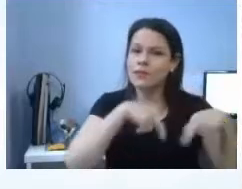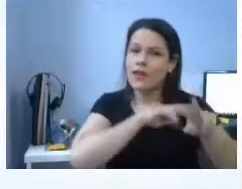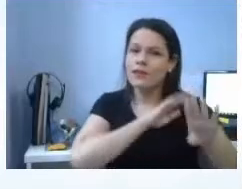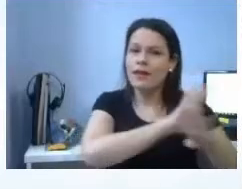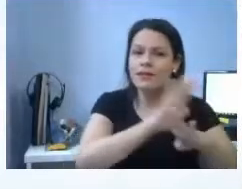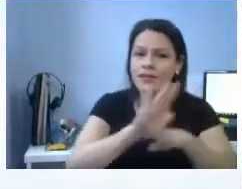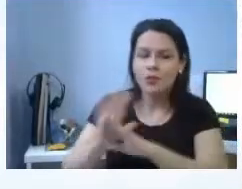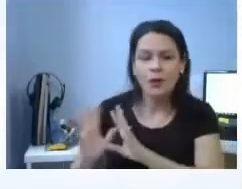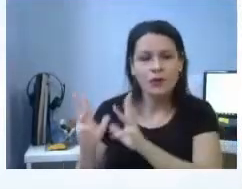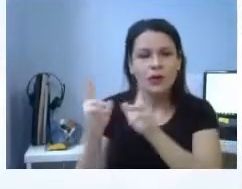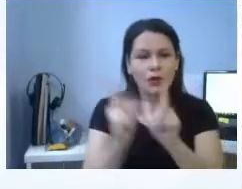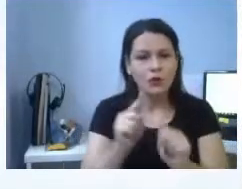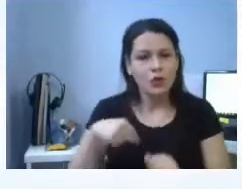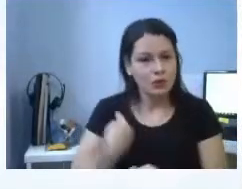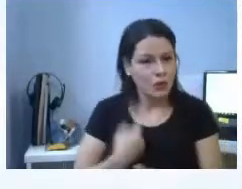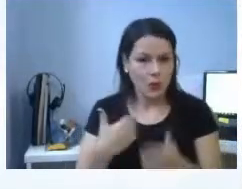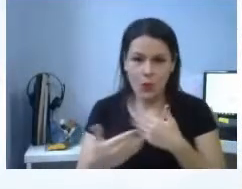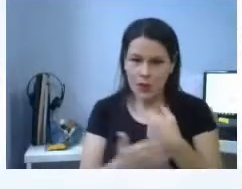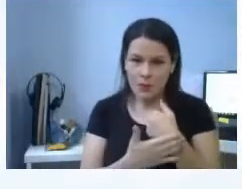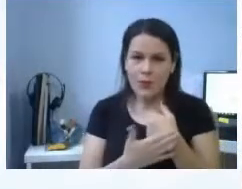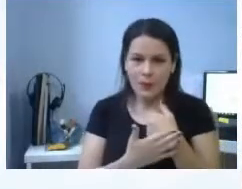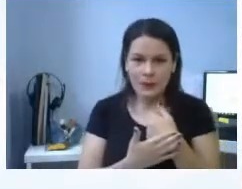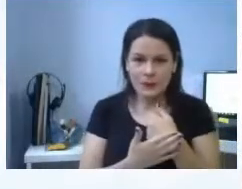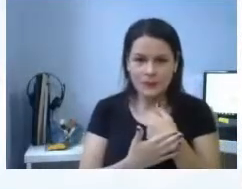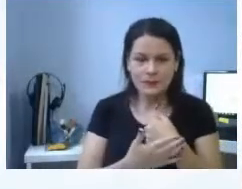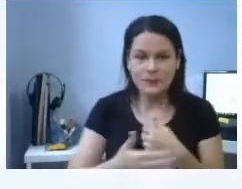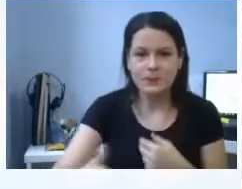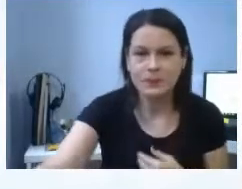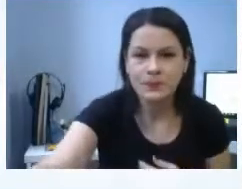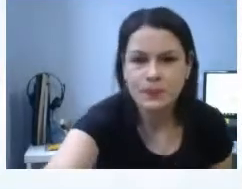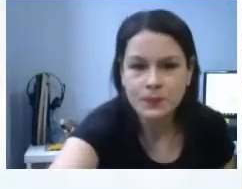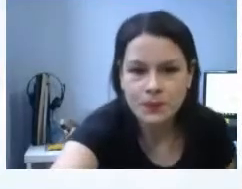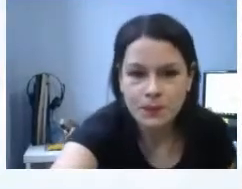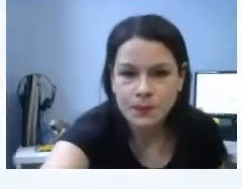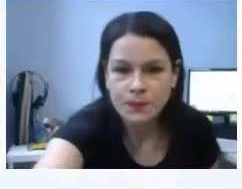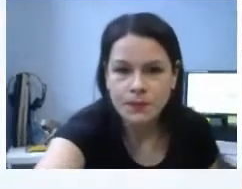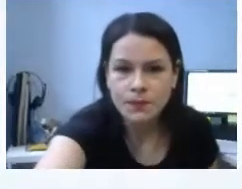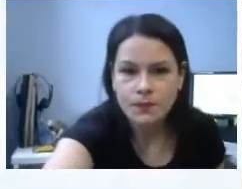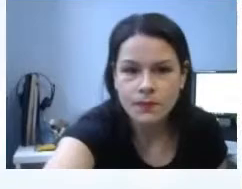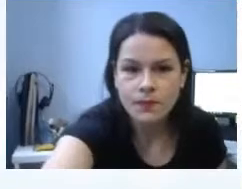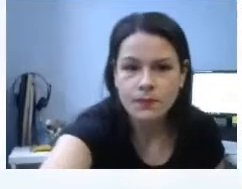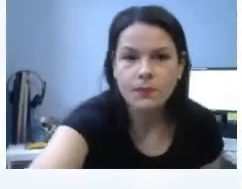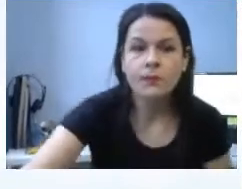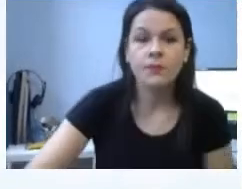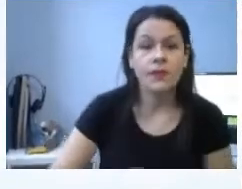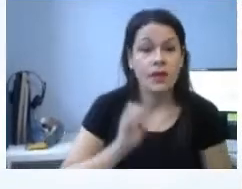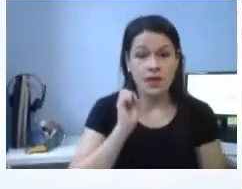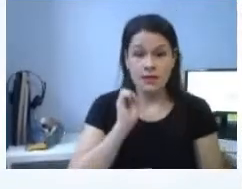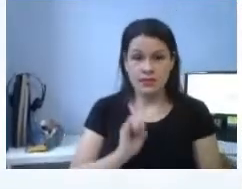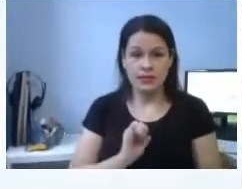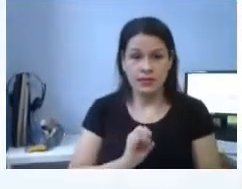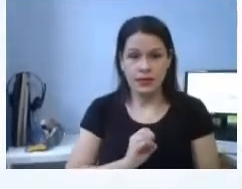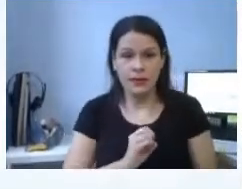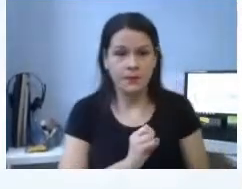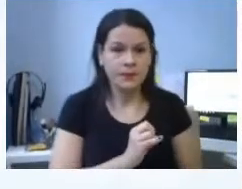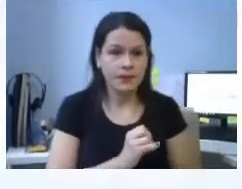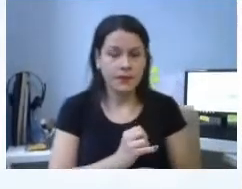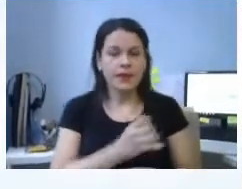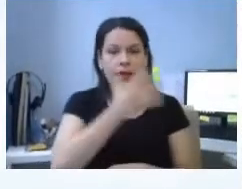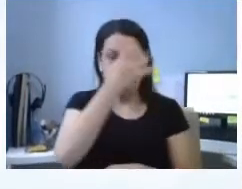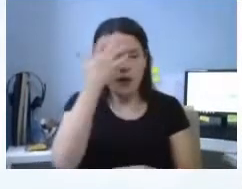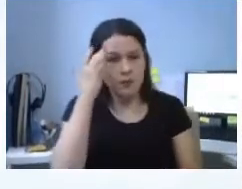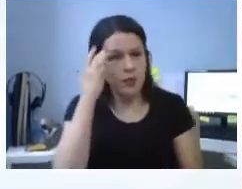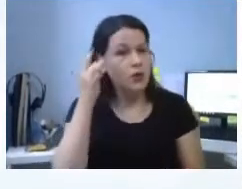e, inclusive, que se ele não tiver como ter contato com o movimento sindical, a representação dele no dia de